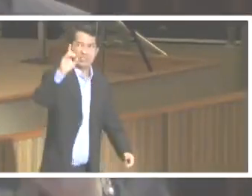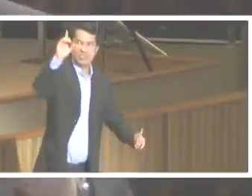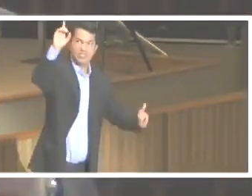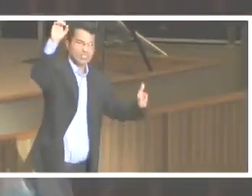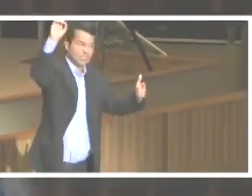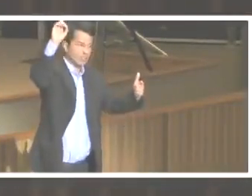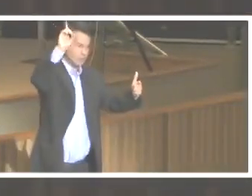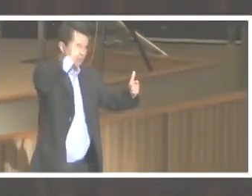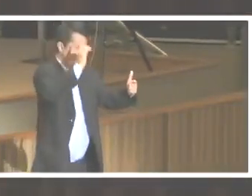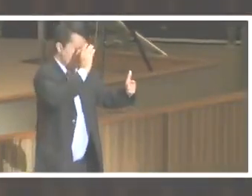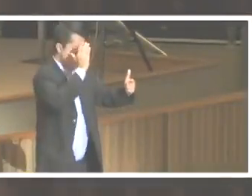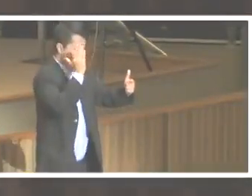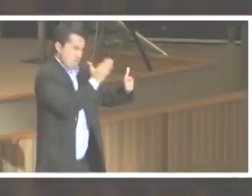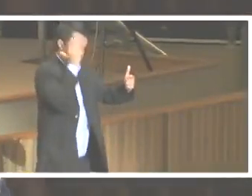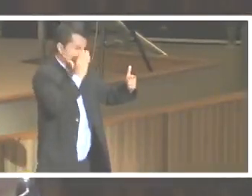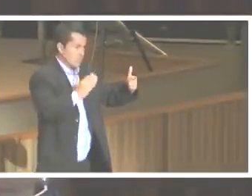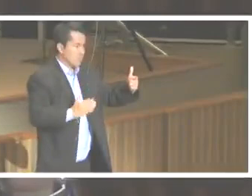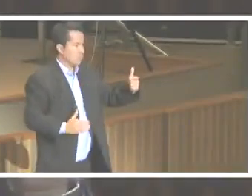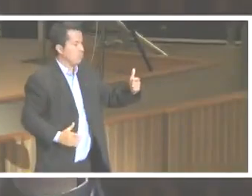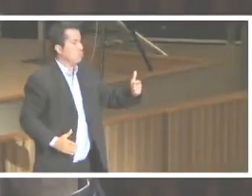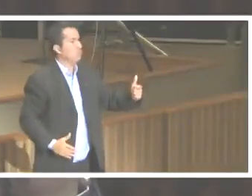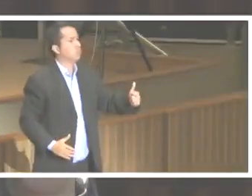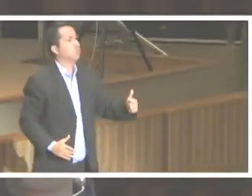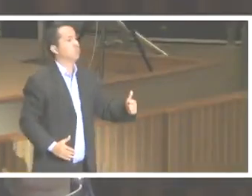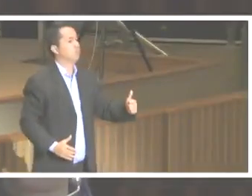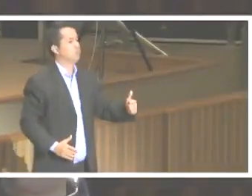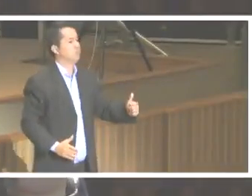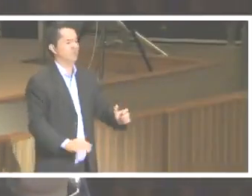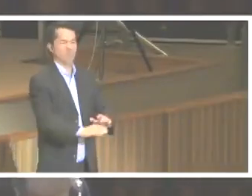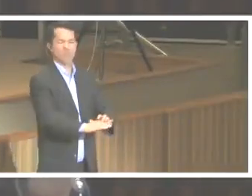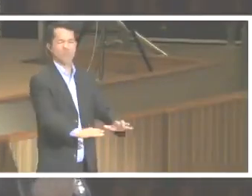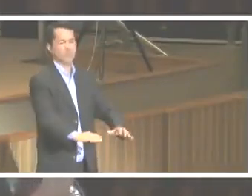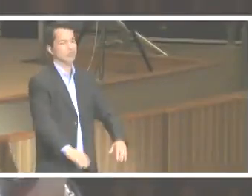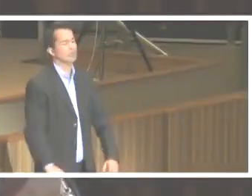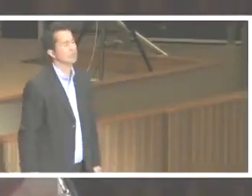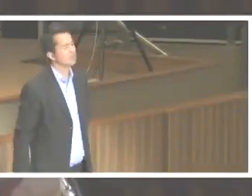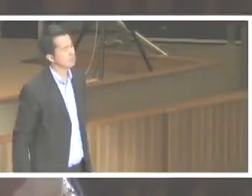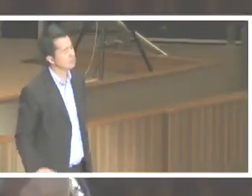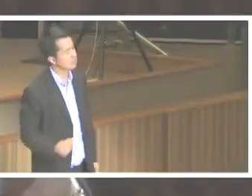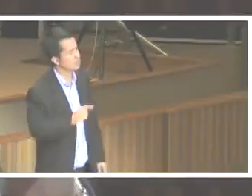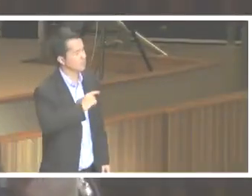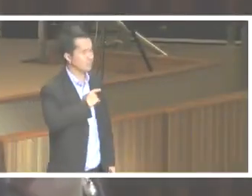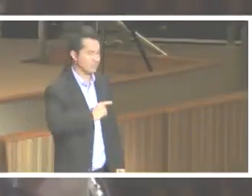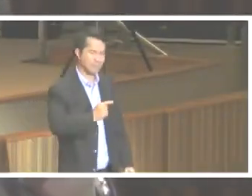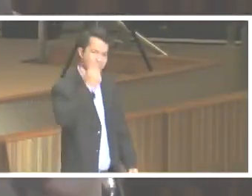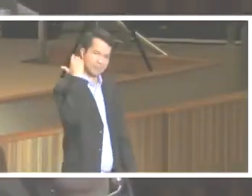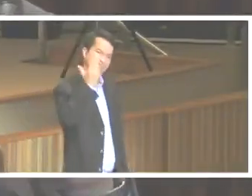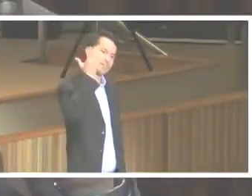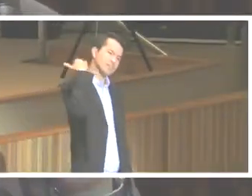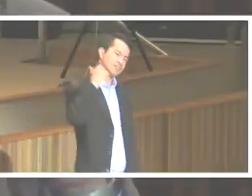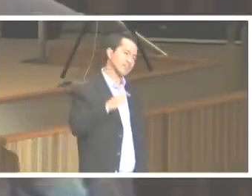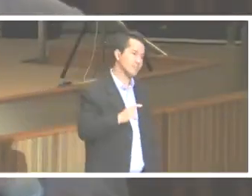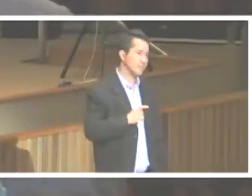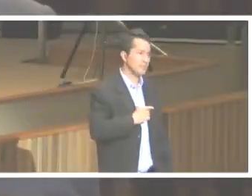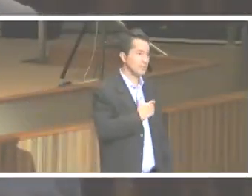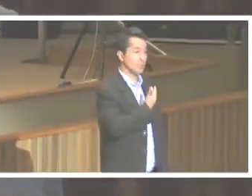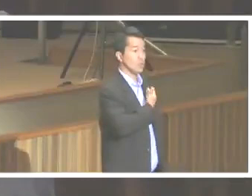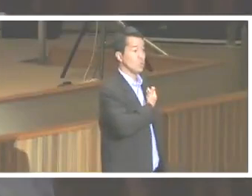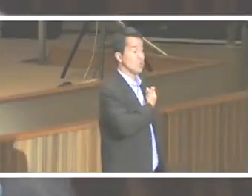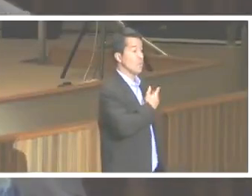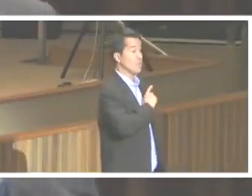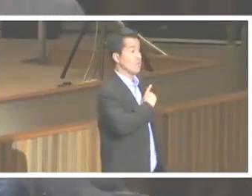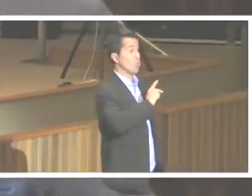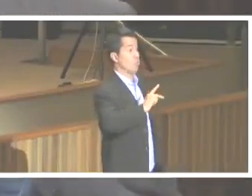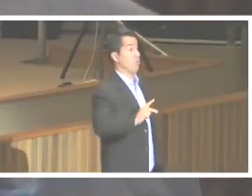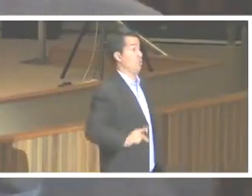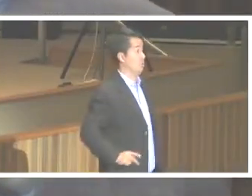né e ele também chamado de antoninho malvadeza né e aí um dia perguntaram